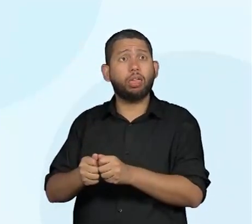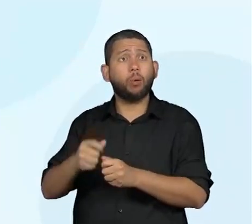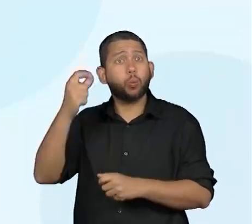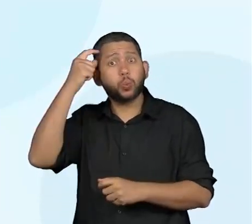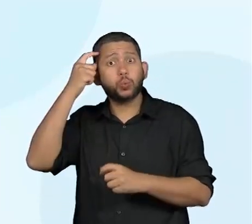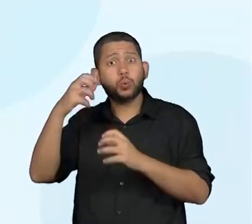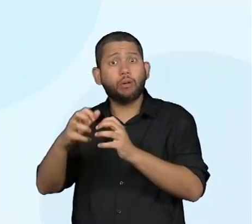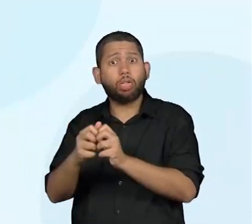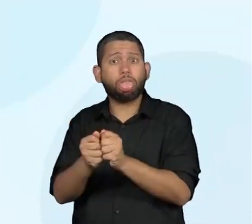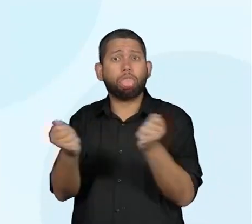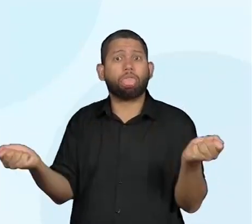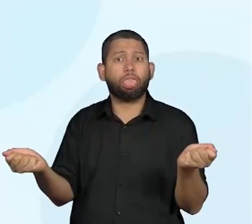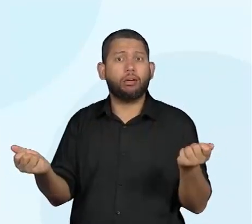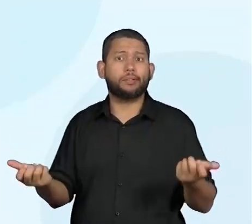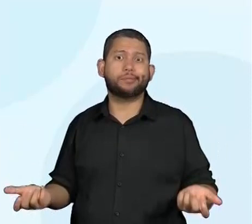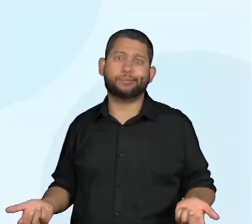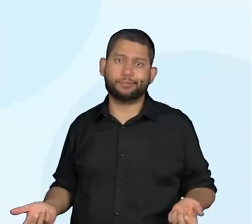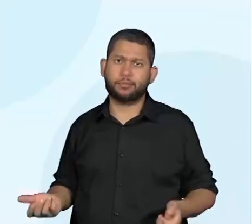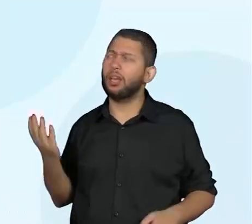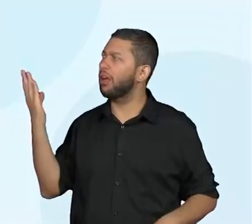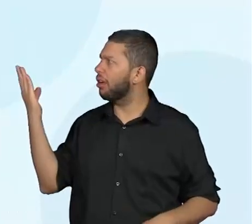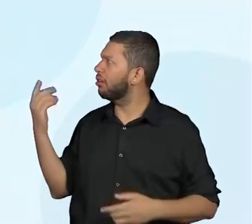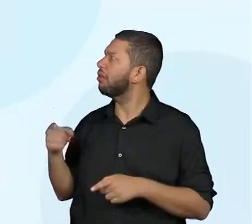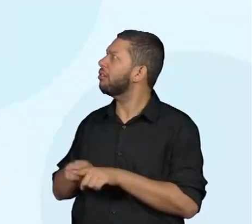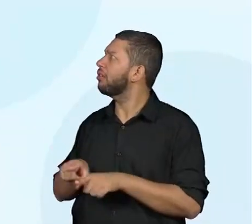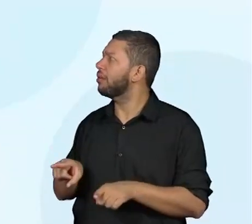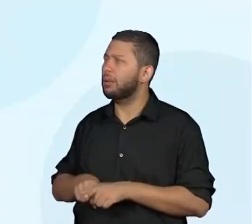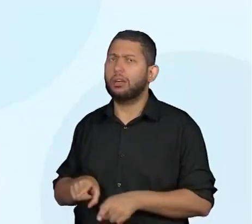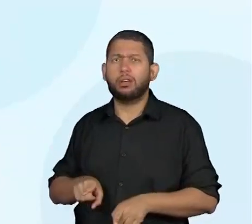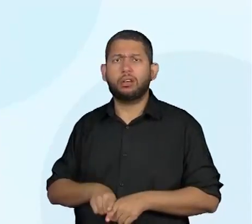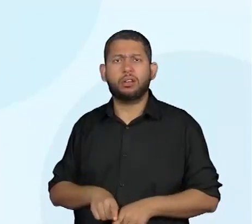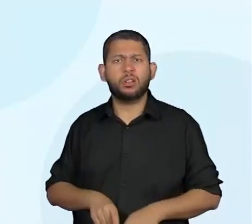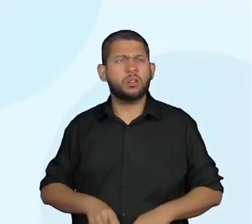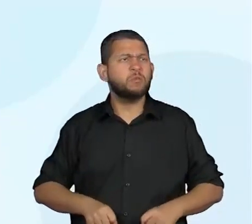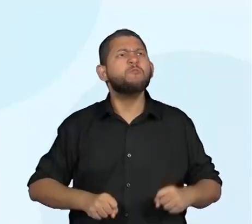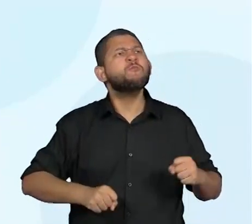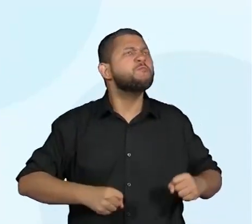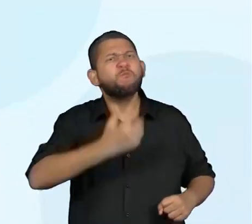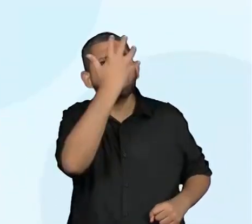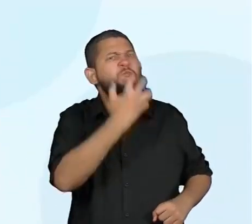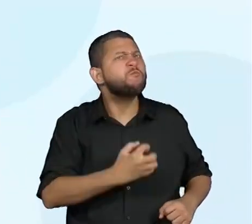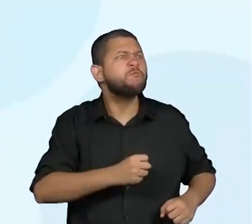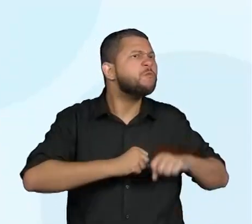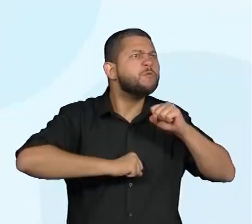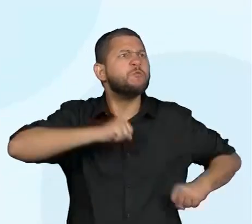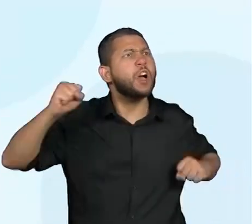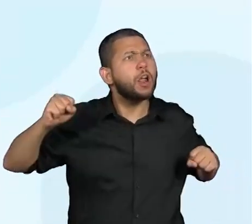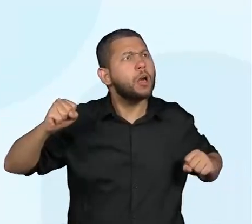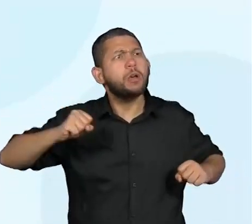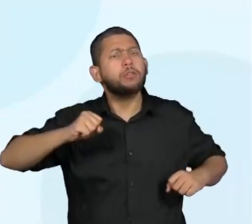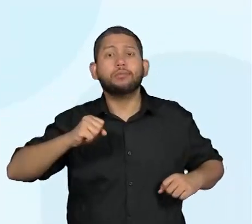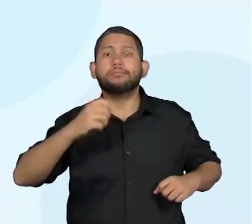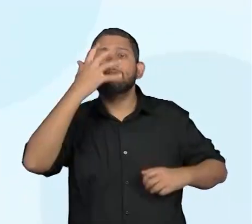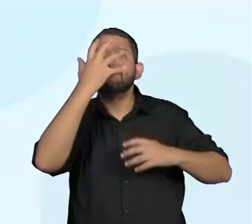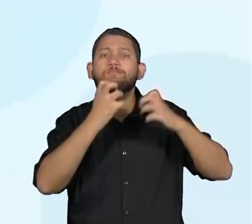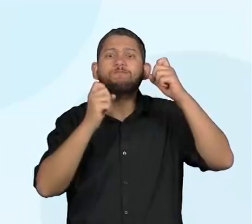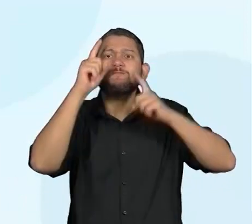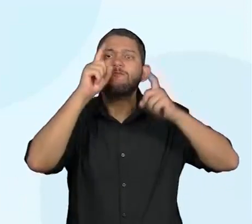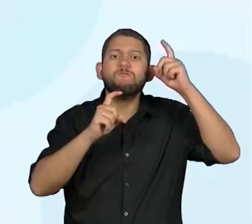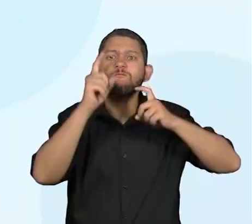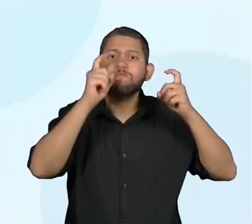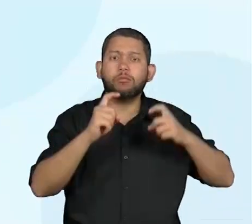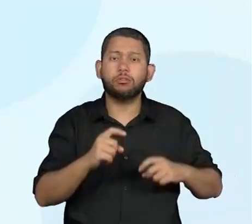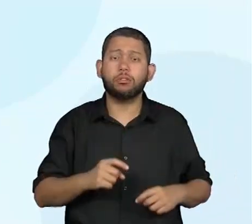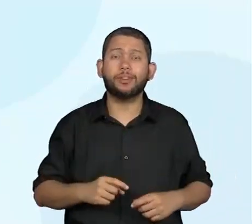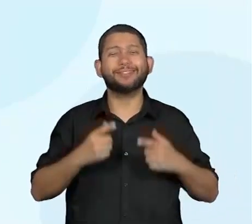E o segundo? Eu acho que também é briga, mesmo não estando batendo um no outro, estão gritando ali, né? Você viu uma cara de... Eles não estão contentes, né?